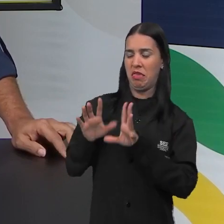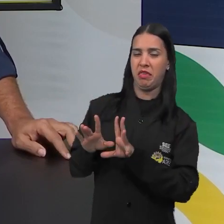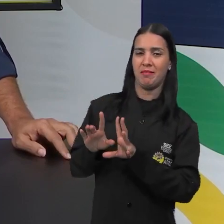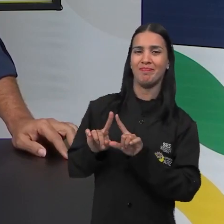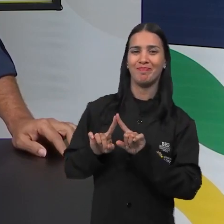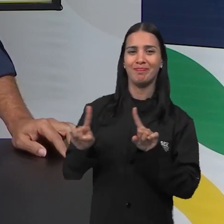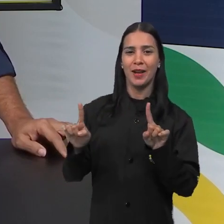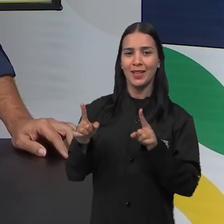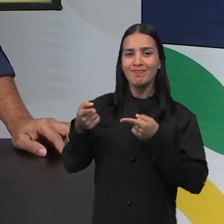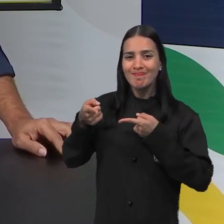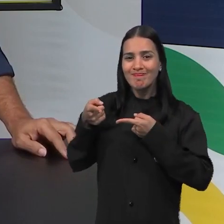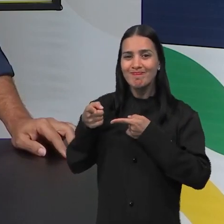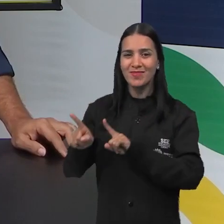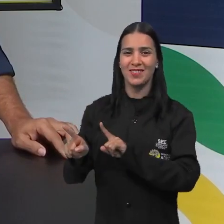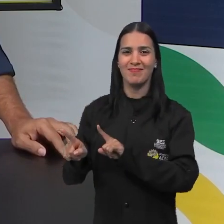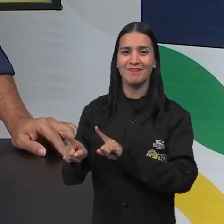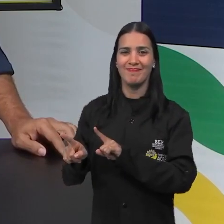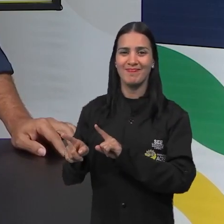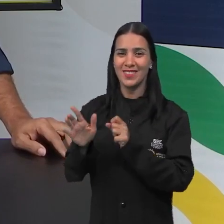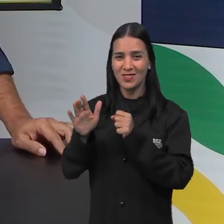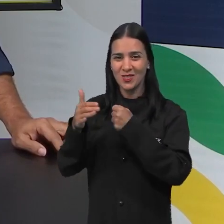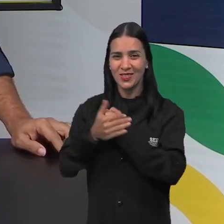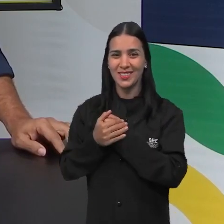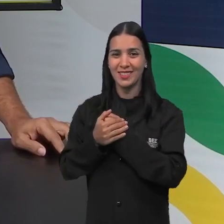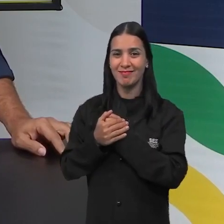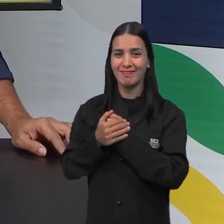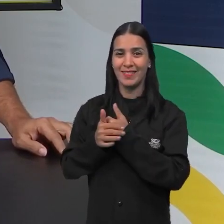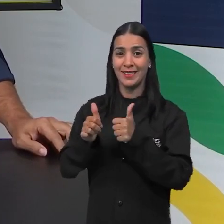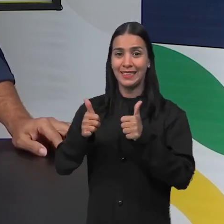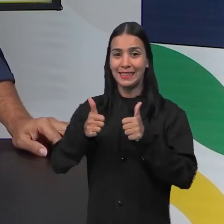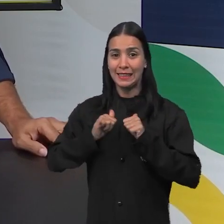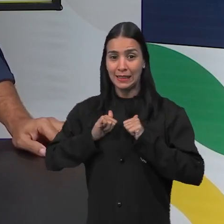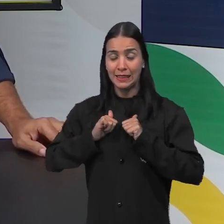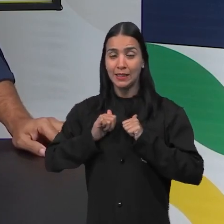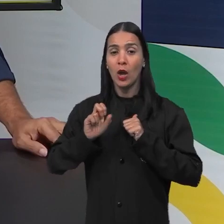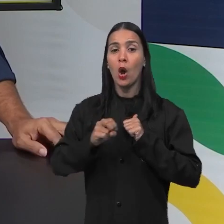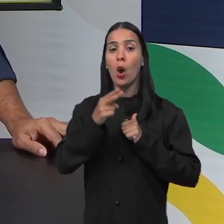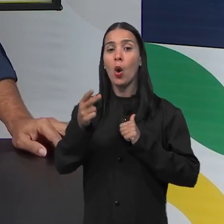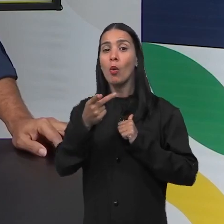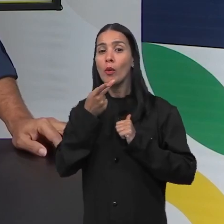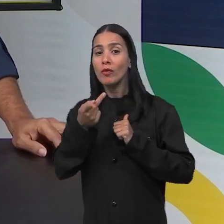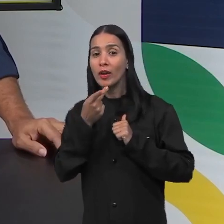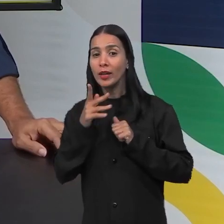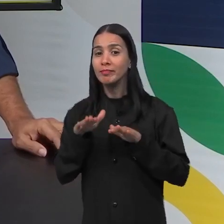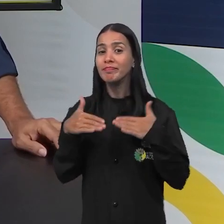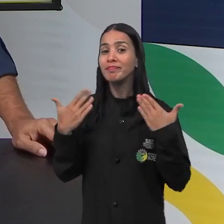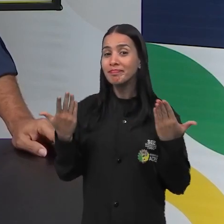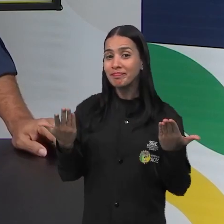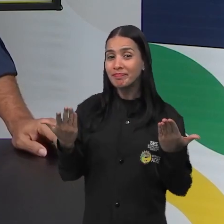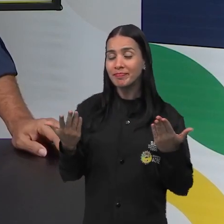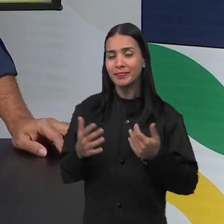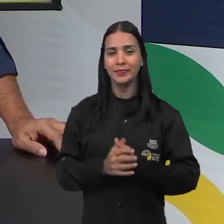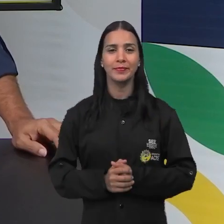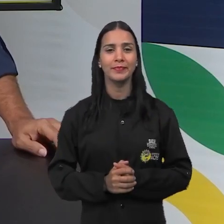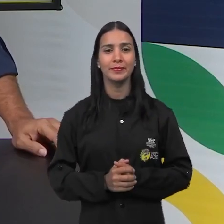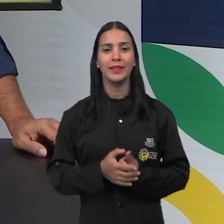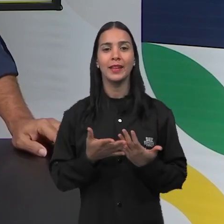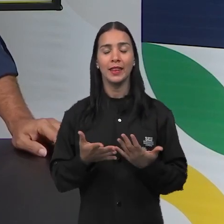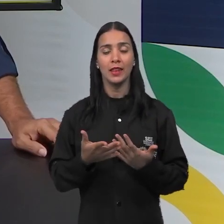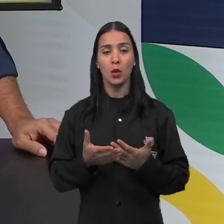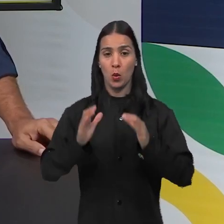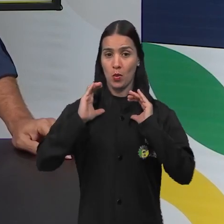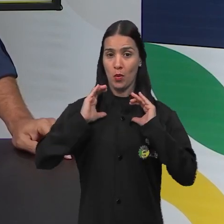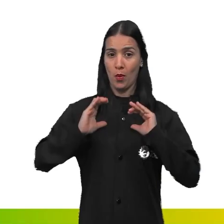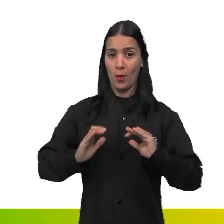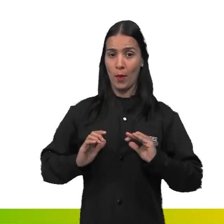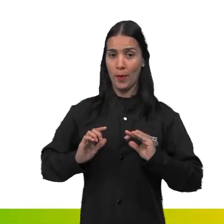uma falta e ninguém viu. Vou ficar calado? Vamos pensando aí, vamos continuar lendo. A atitude surpreendeu os